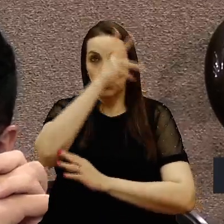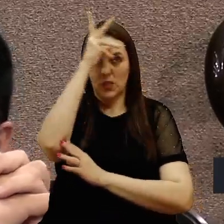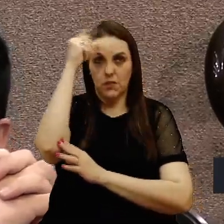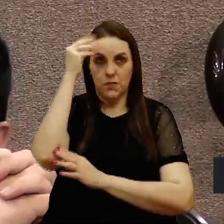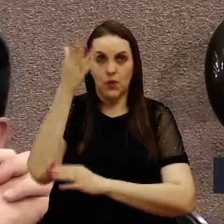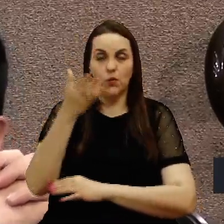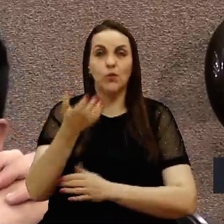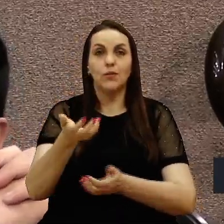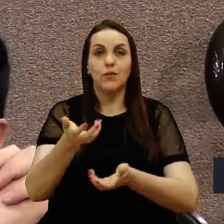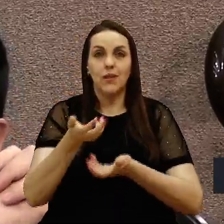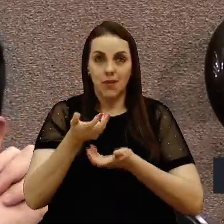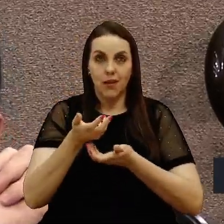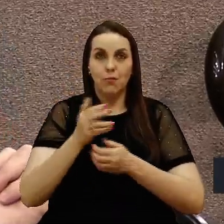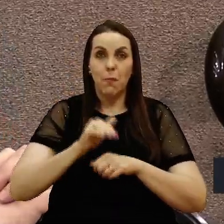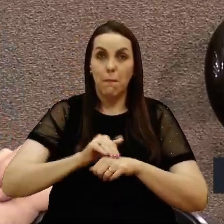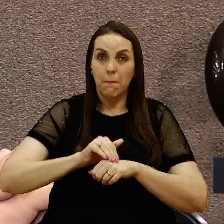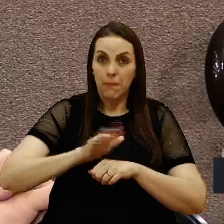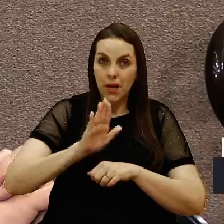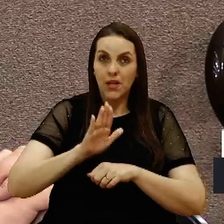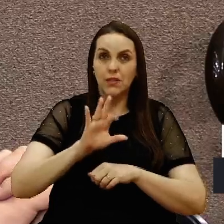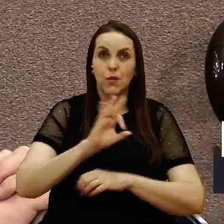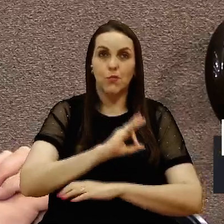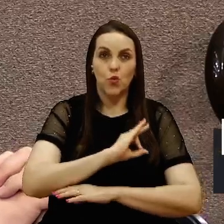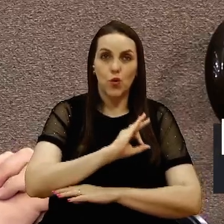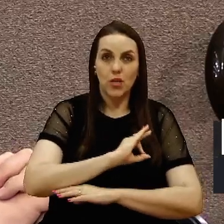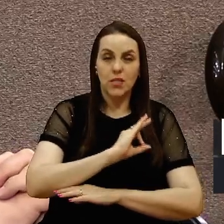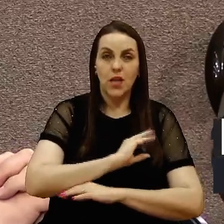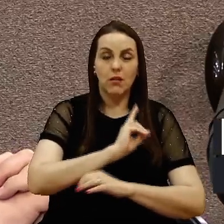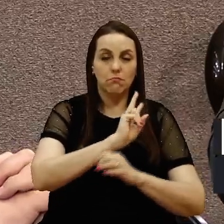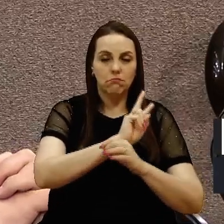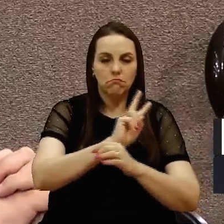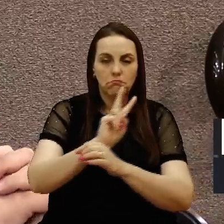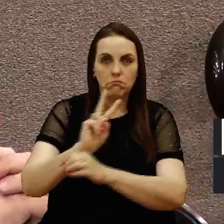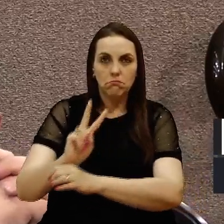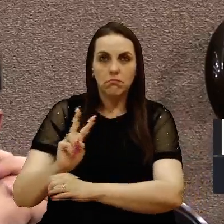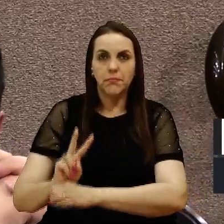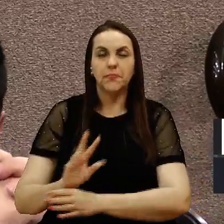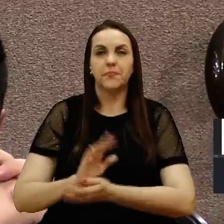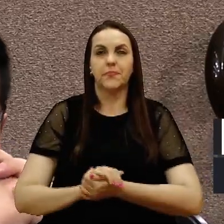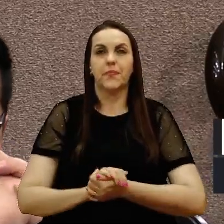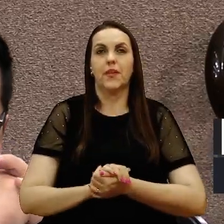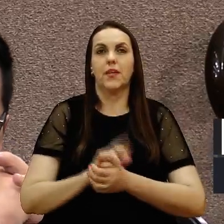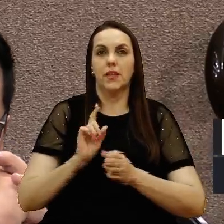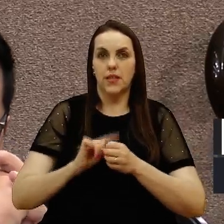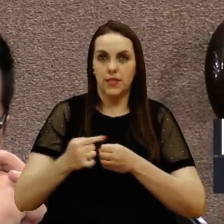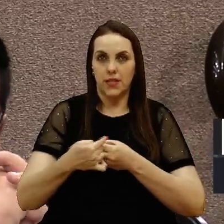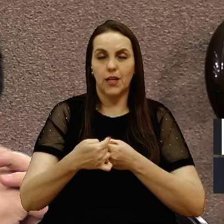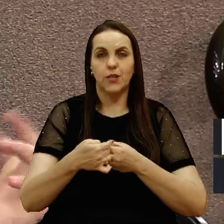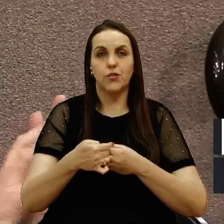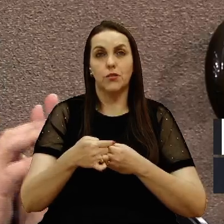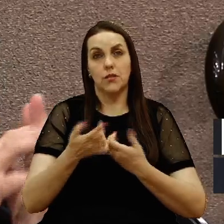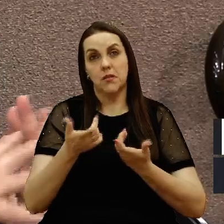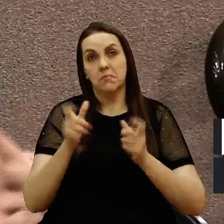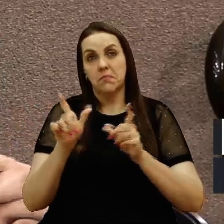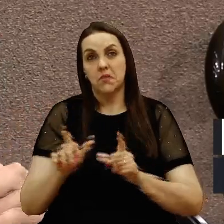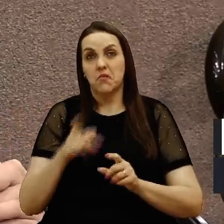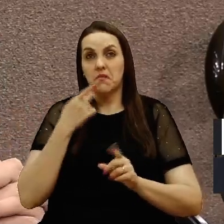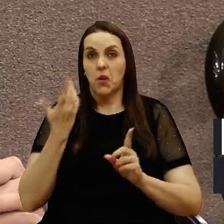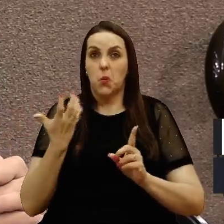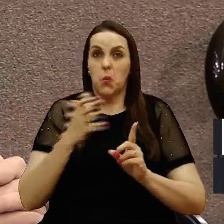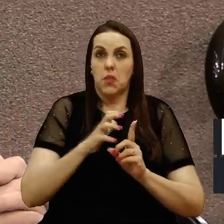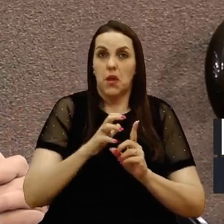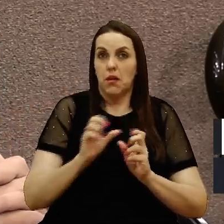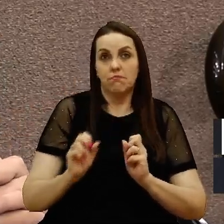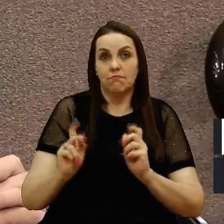nós queremos mais policiais protegendo a nossa cidade e aqueles que dizem o contrário, tudo